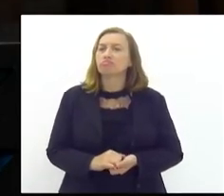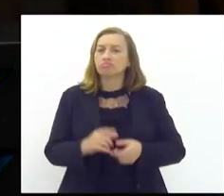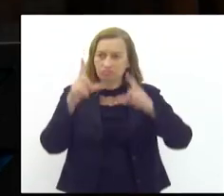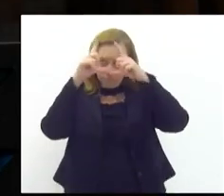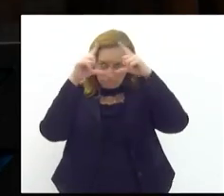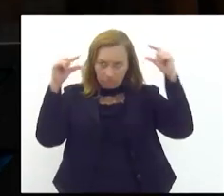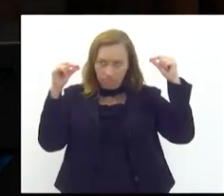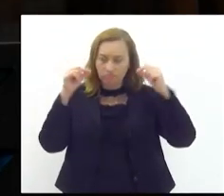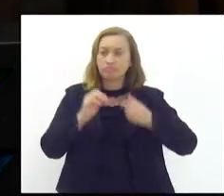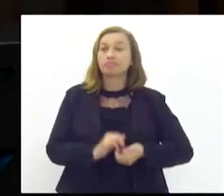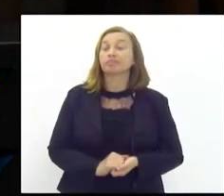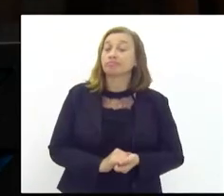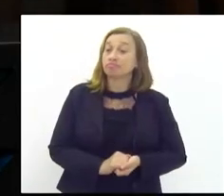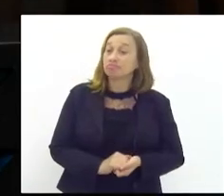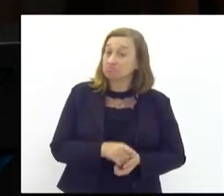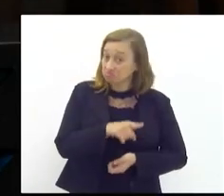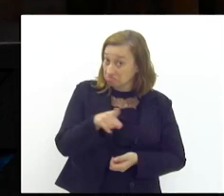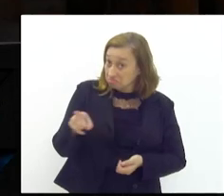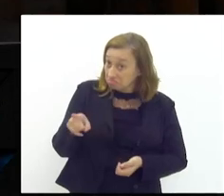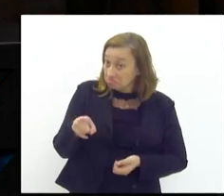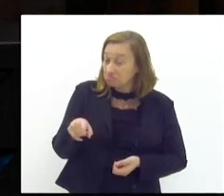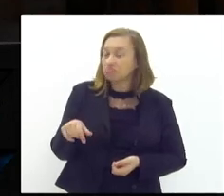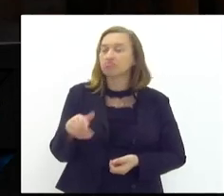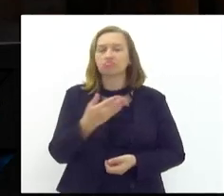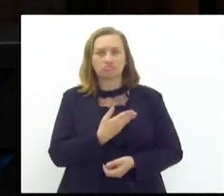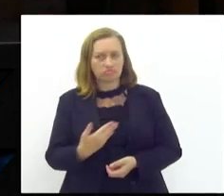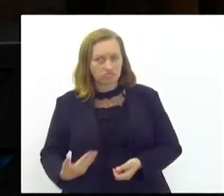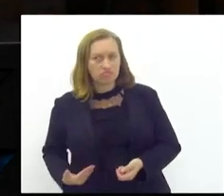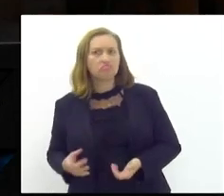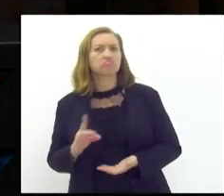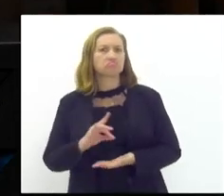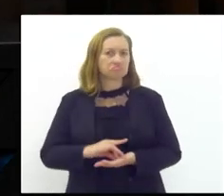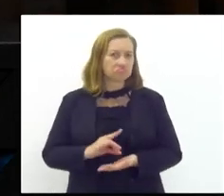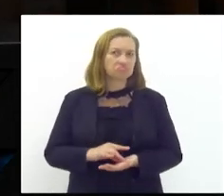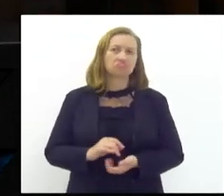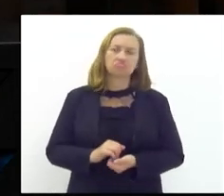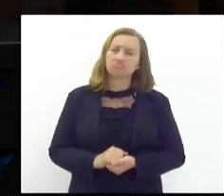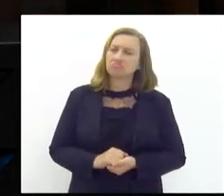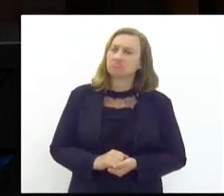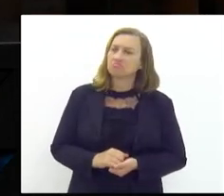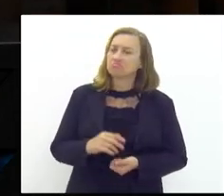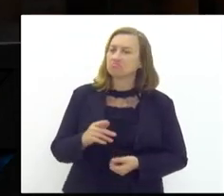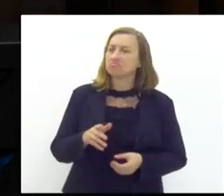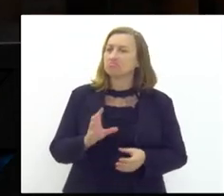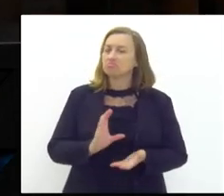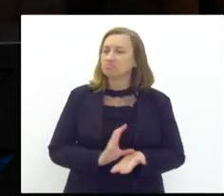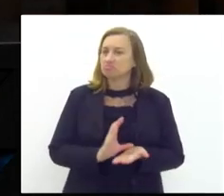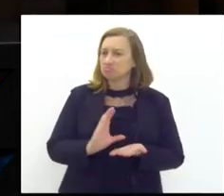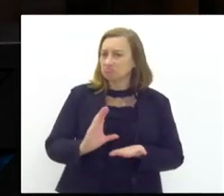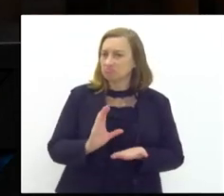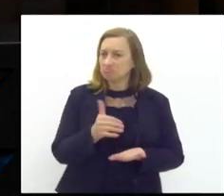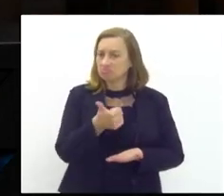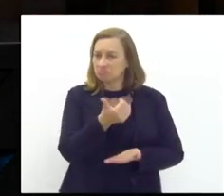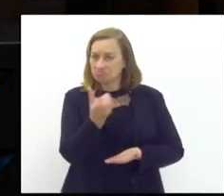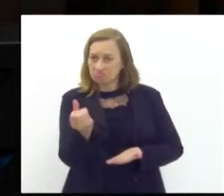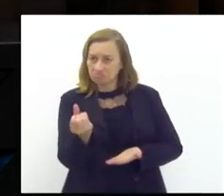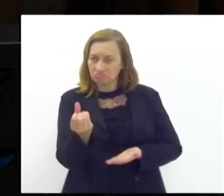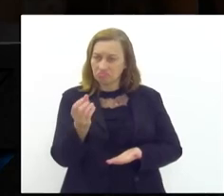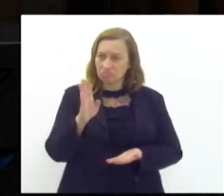enfermeiras É esse mesmo Governador que estipulou no orçamento 16